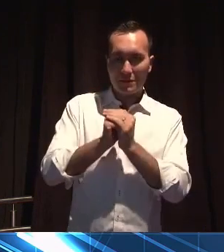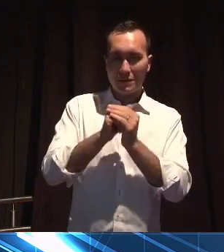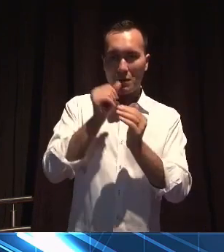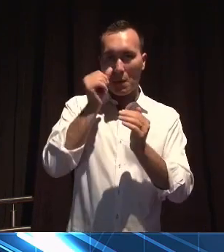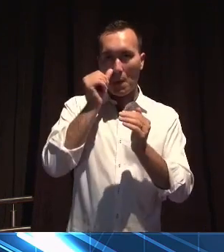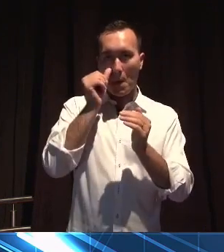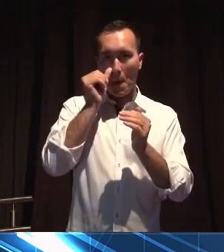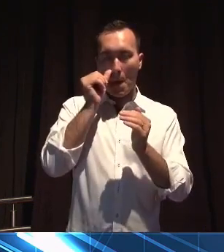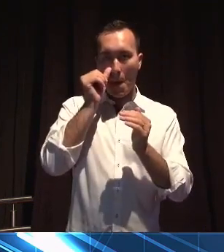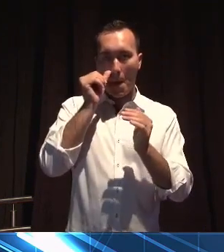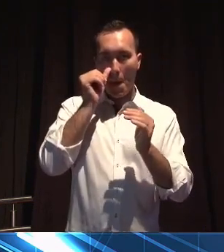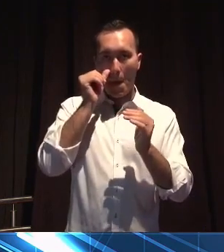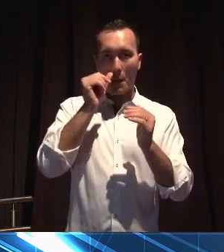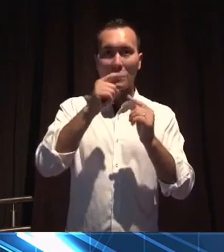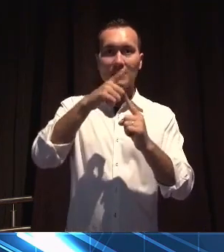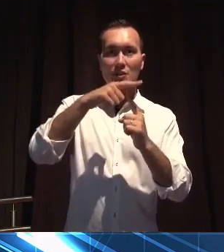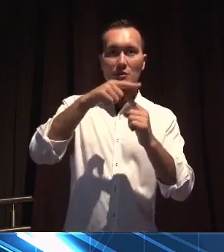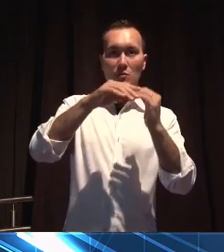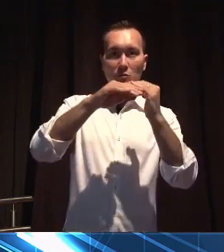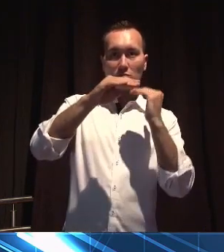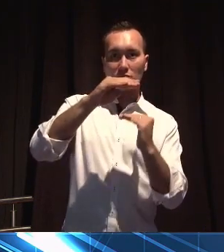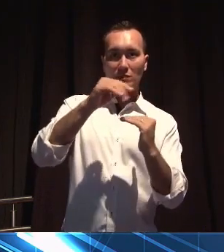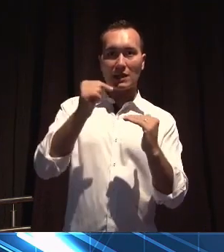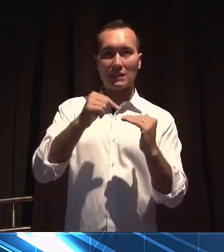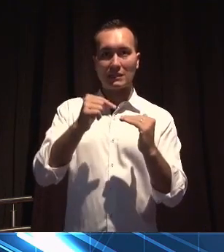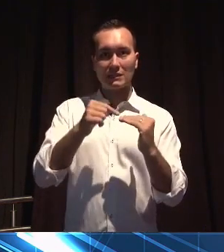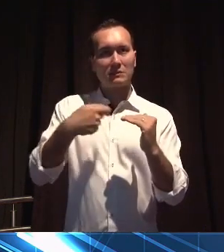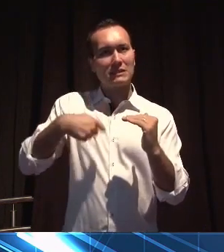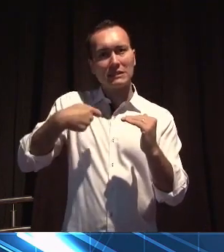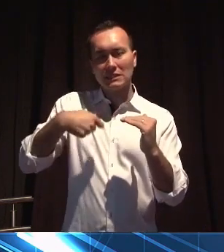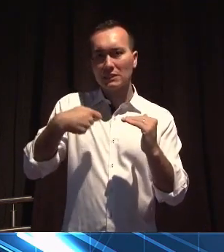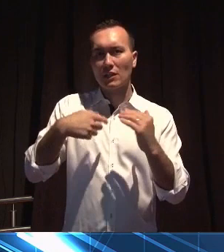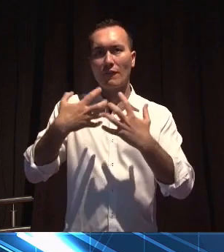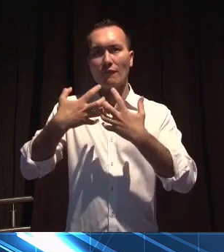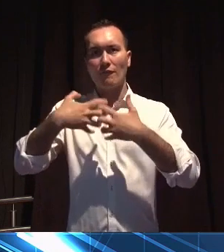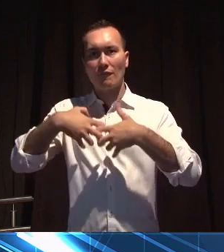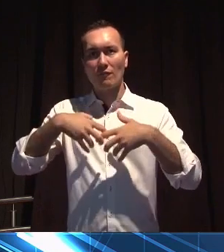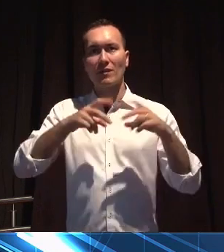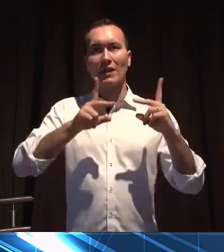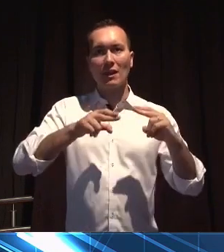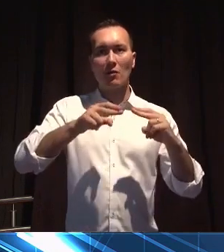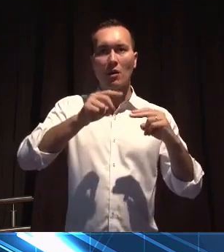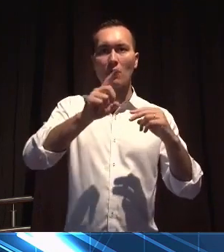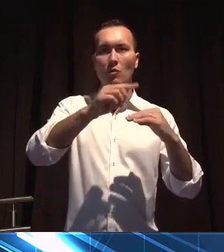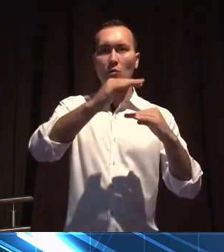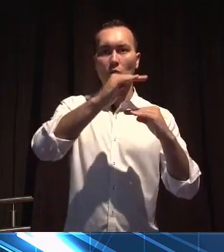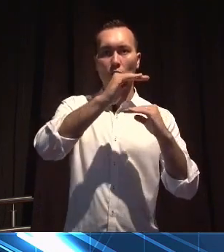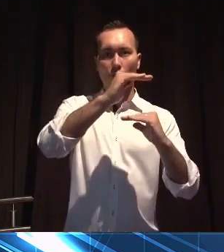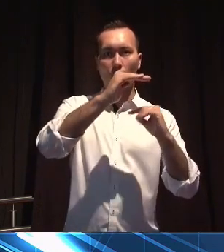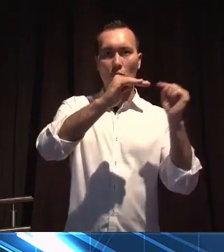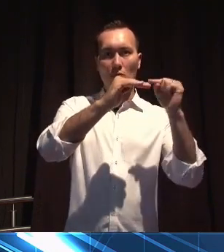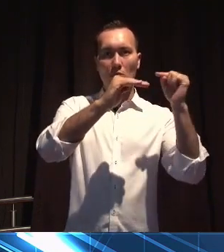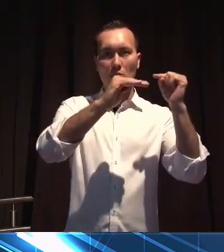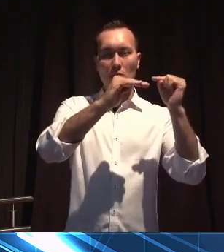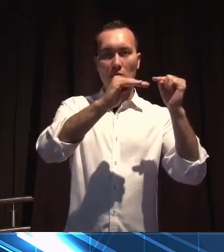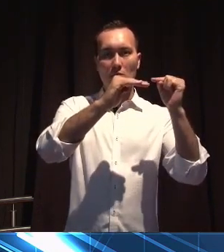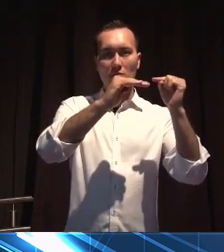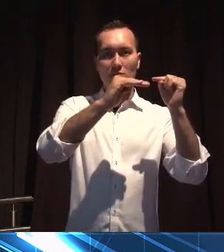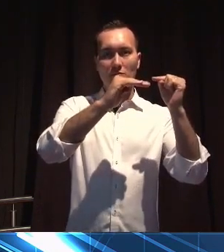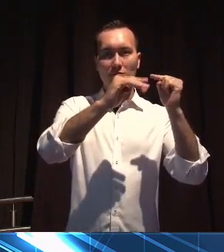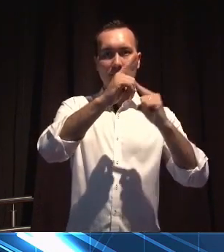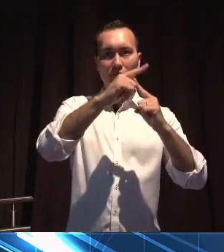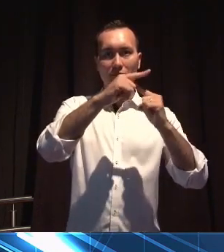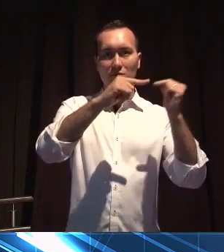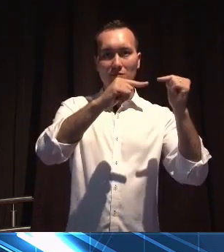super tipo Beleza então ela dá um exemplo ela dá exemplo porque um conjunto não é um subtipo de uma lista porque